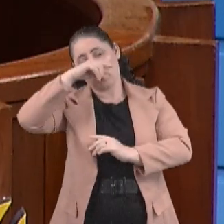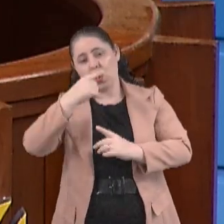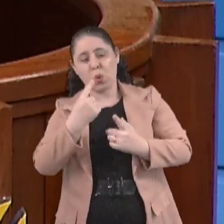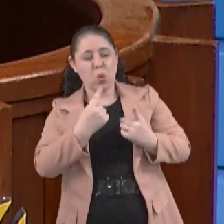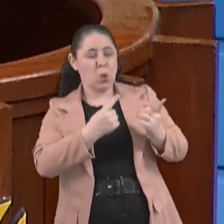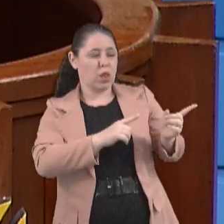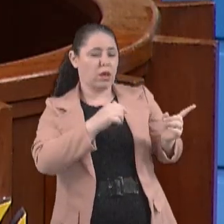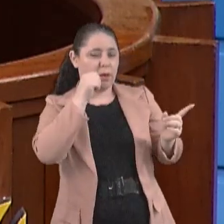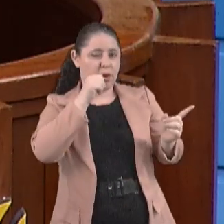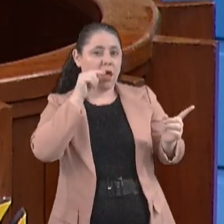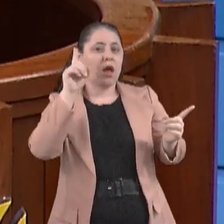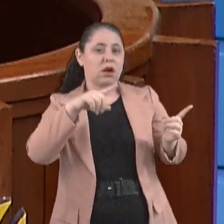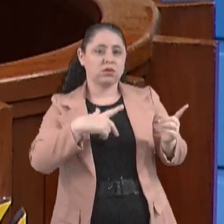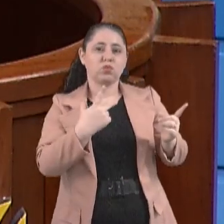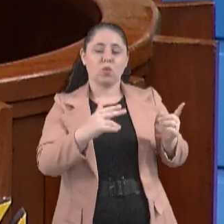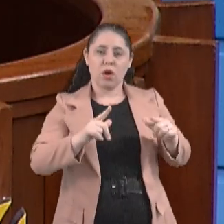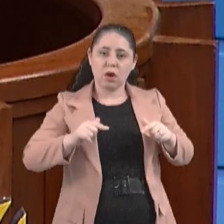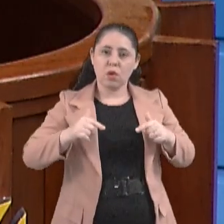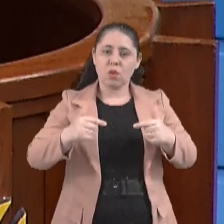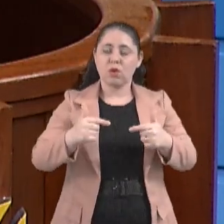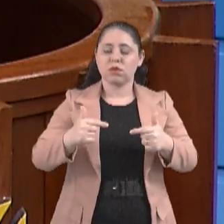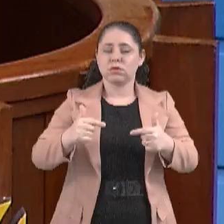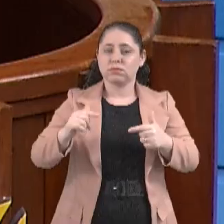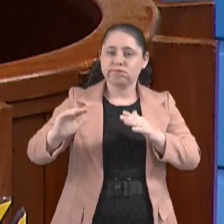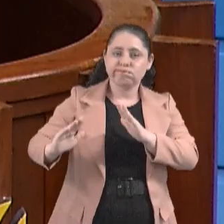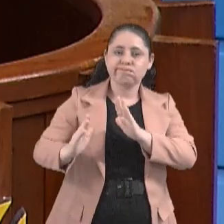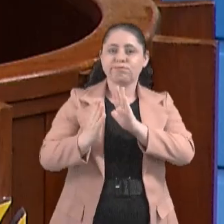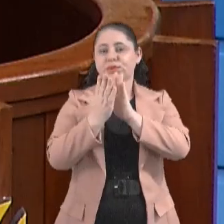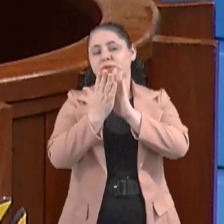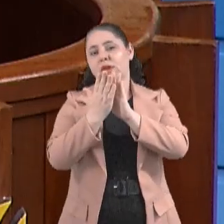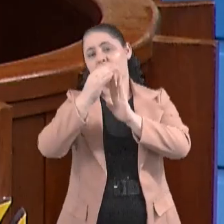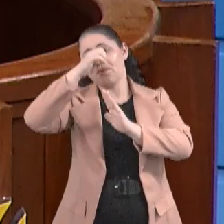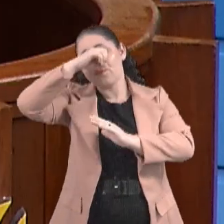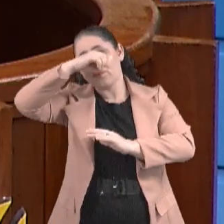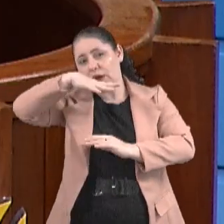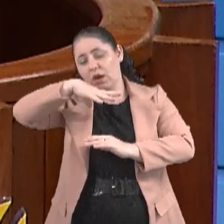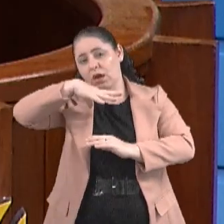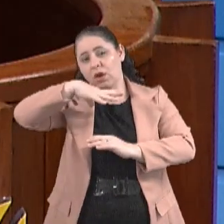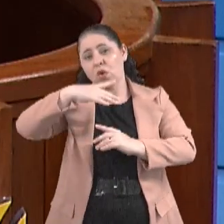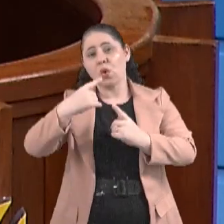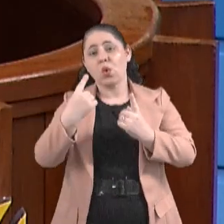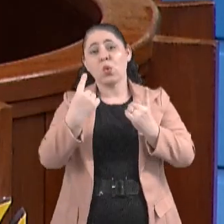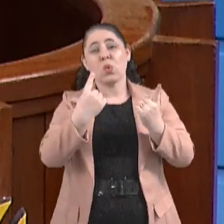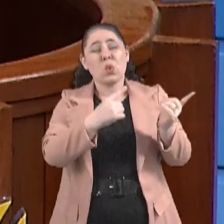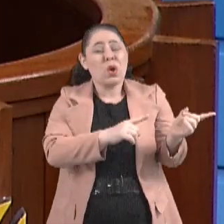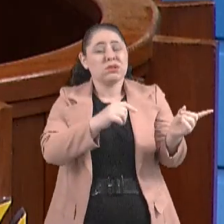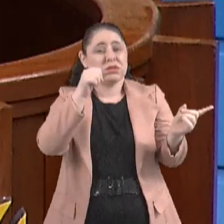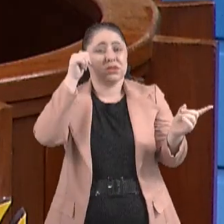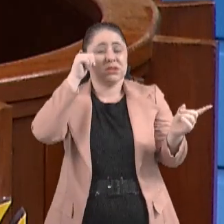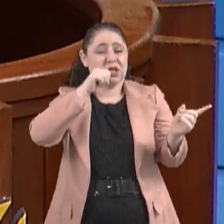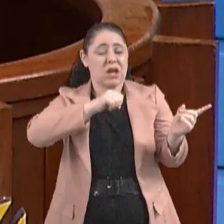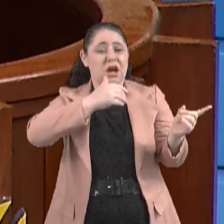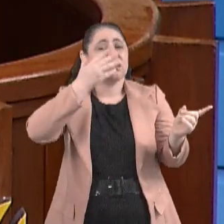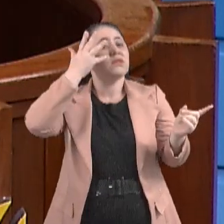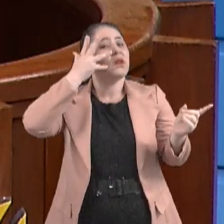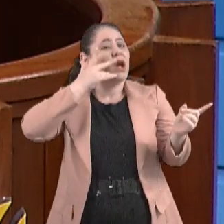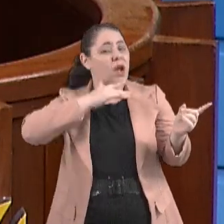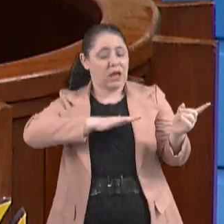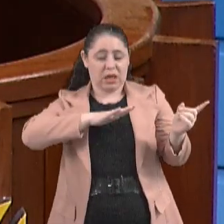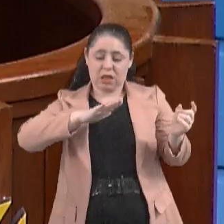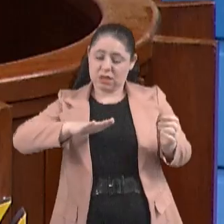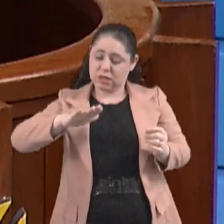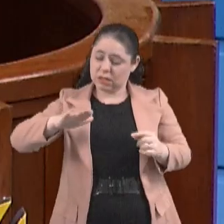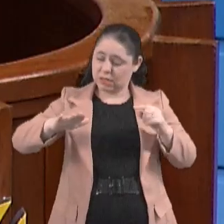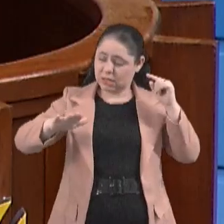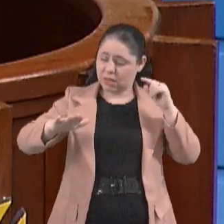que também é a mesma luta de enfrentamento à violência contra as crianças, porque as